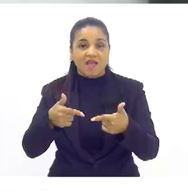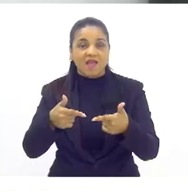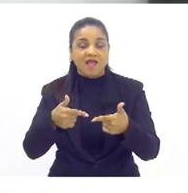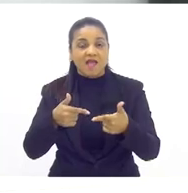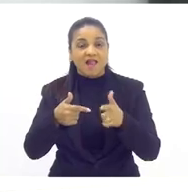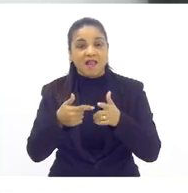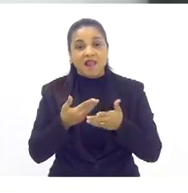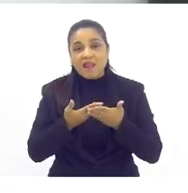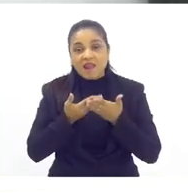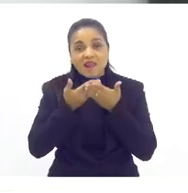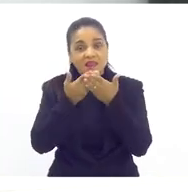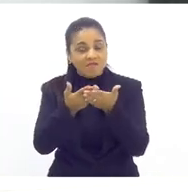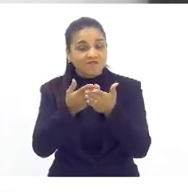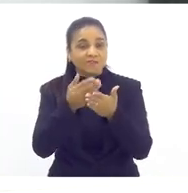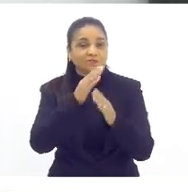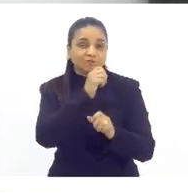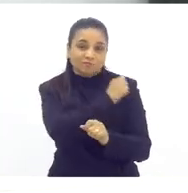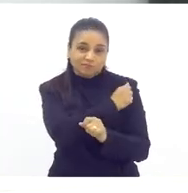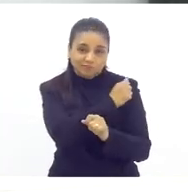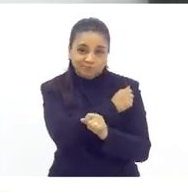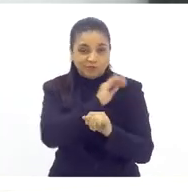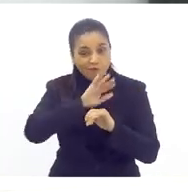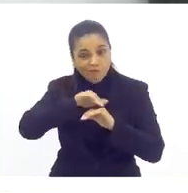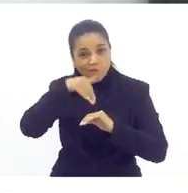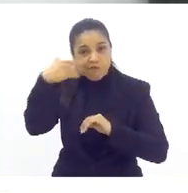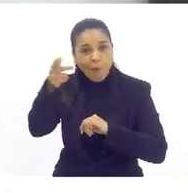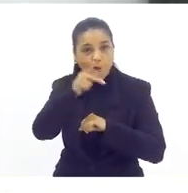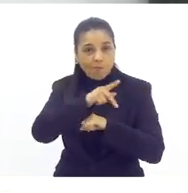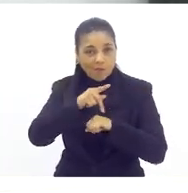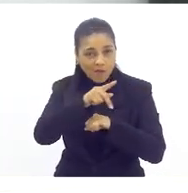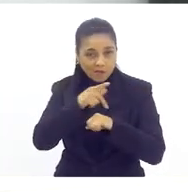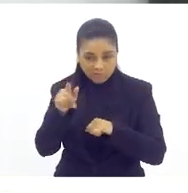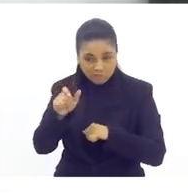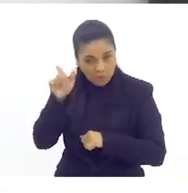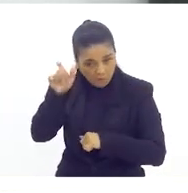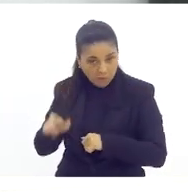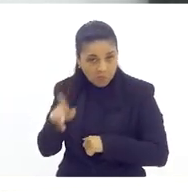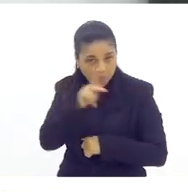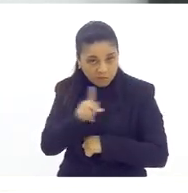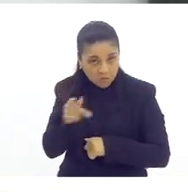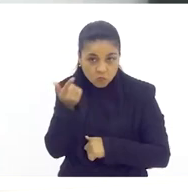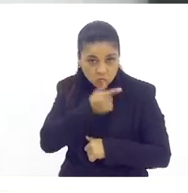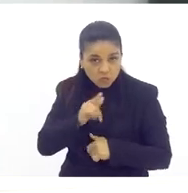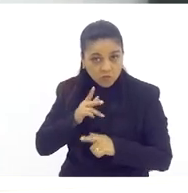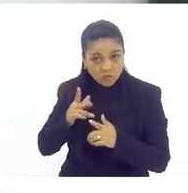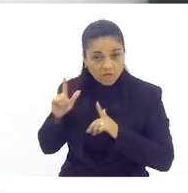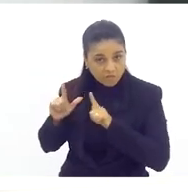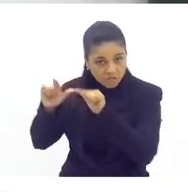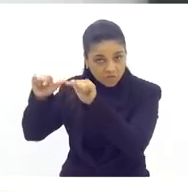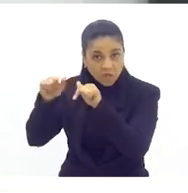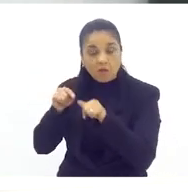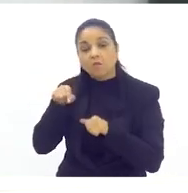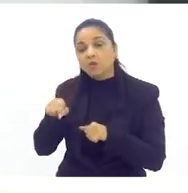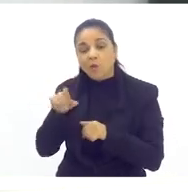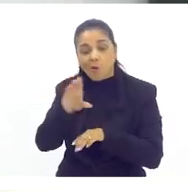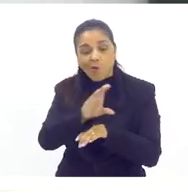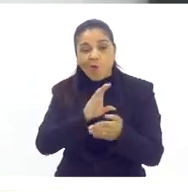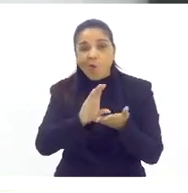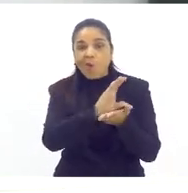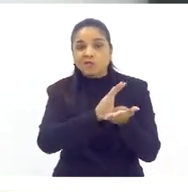nossos estudantes para fora do país Professor Altair só conseguiu viajar porque o Conselho Regional